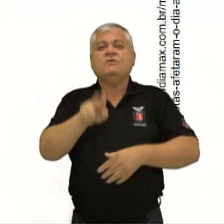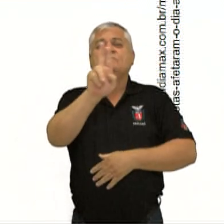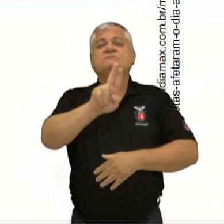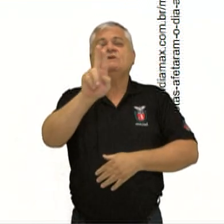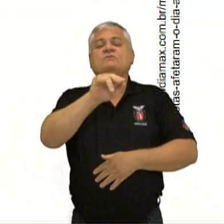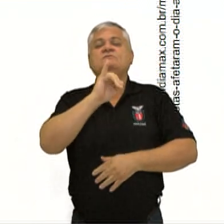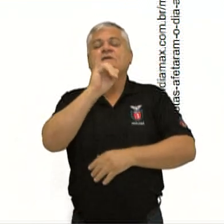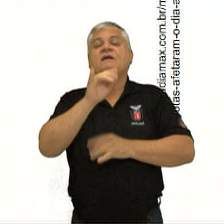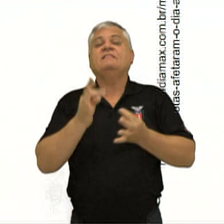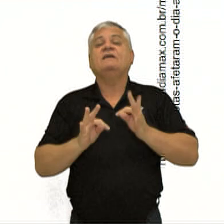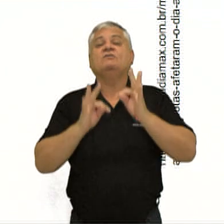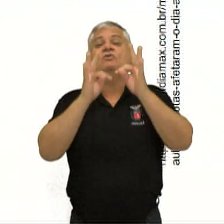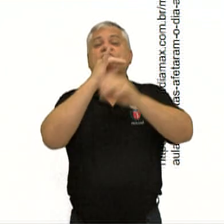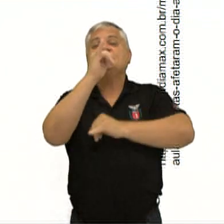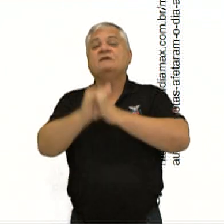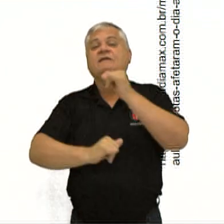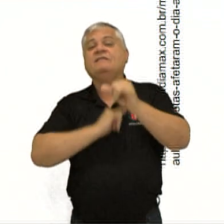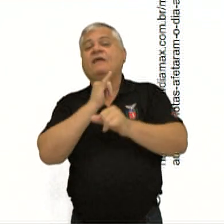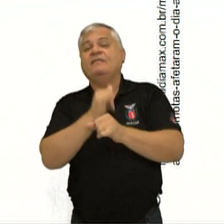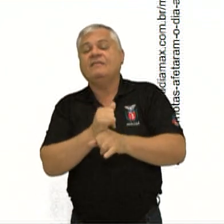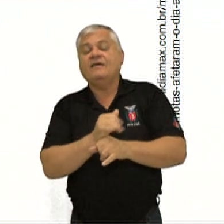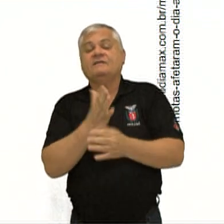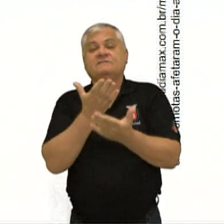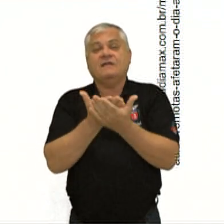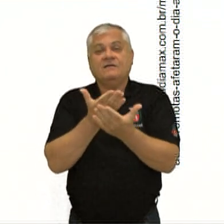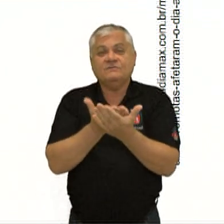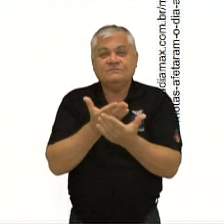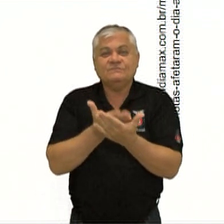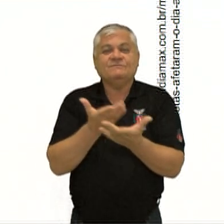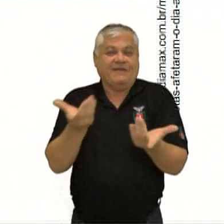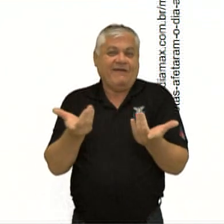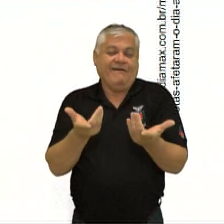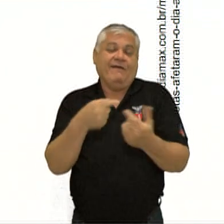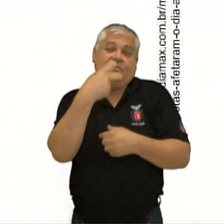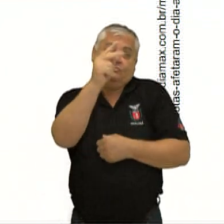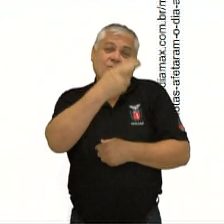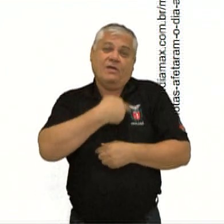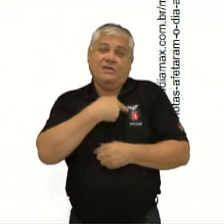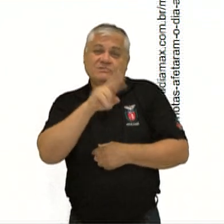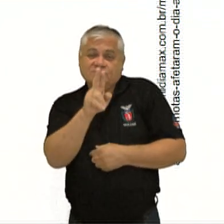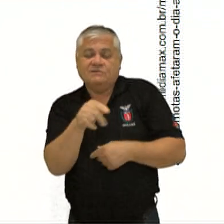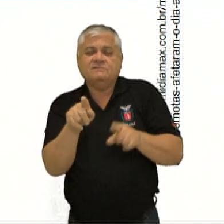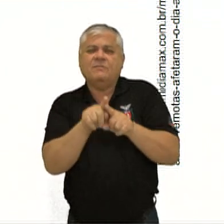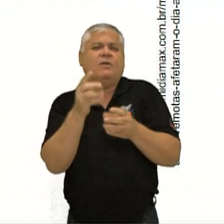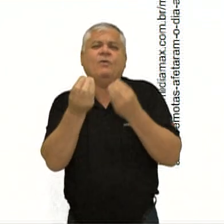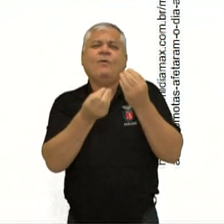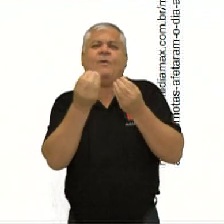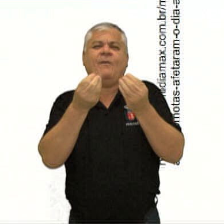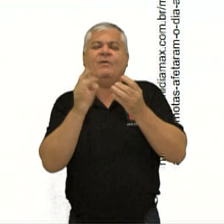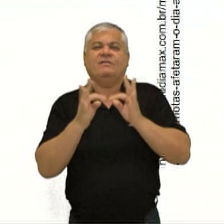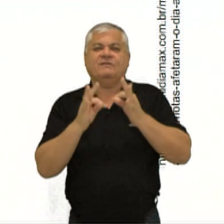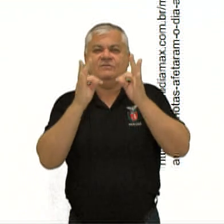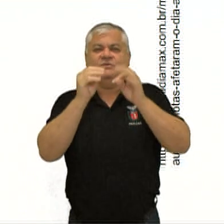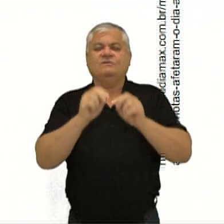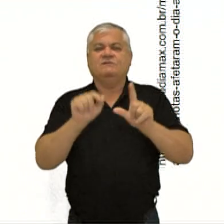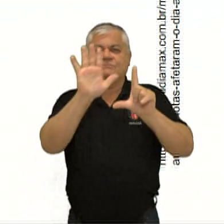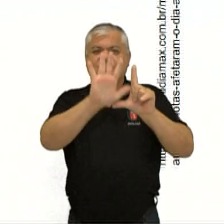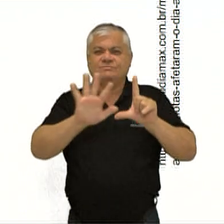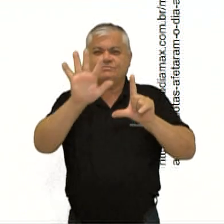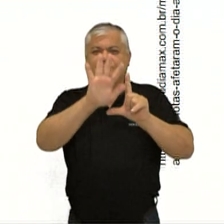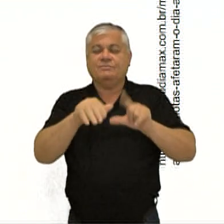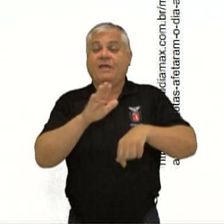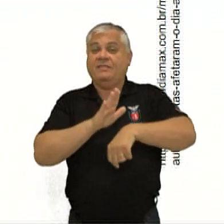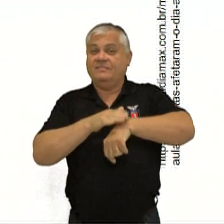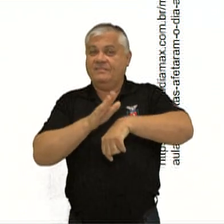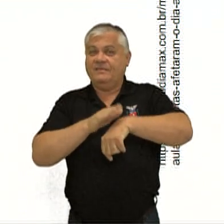das tecnologias na sua vida, nas práticas religiosas, se você tiver, sua família, mas também nas aulas remotas.